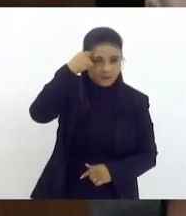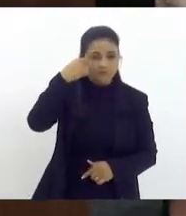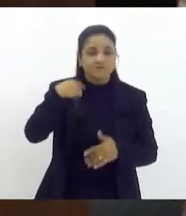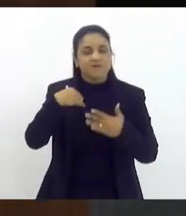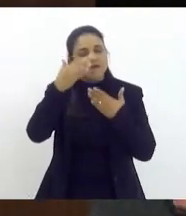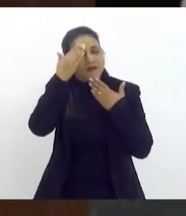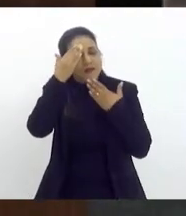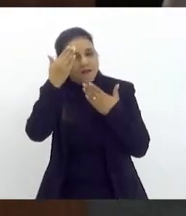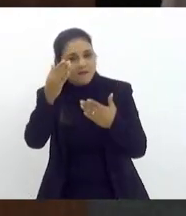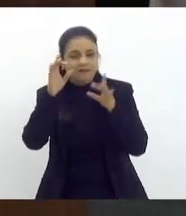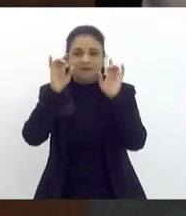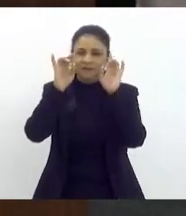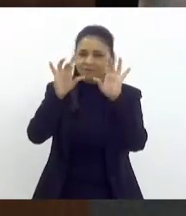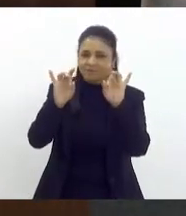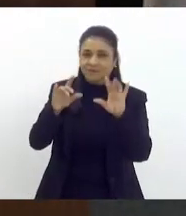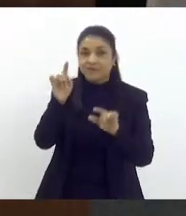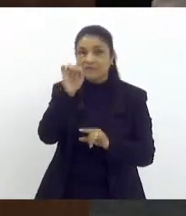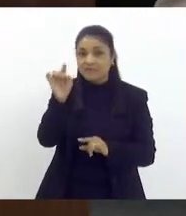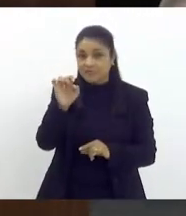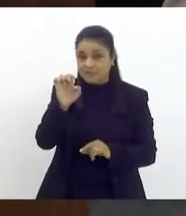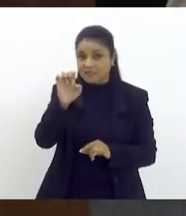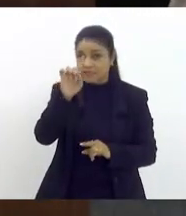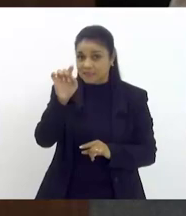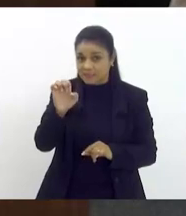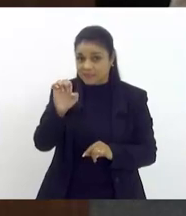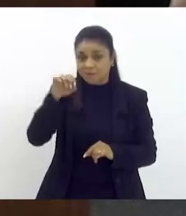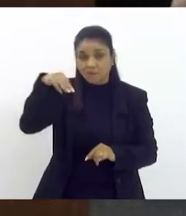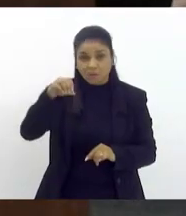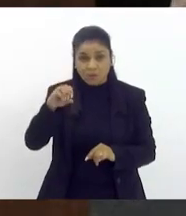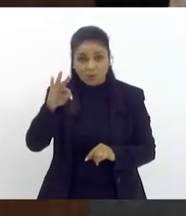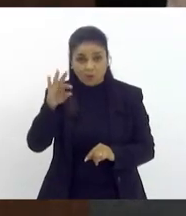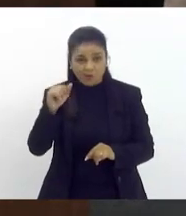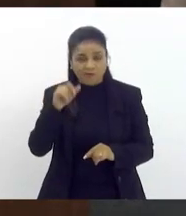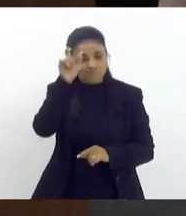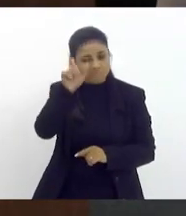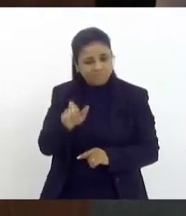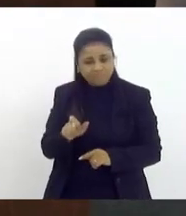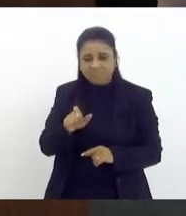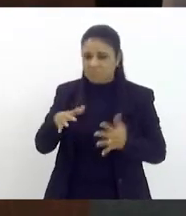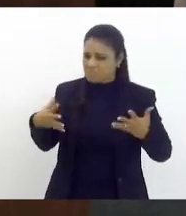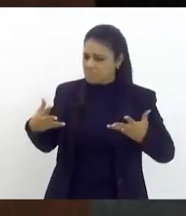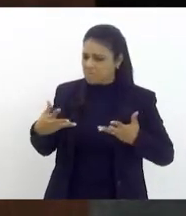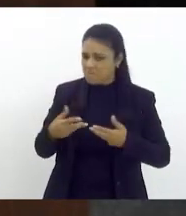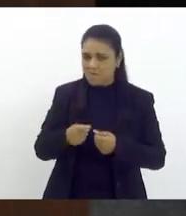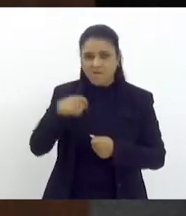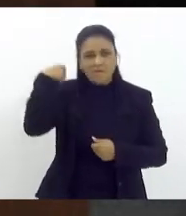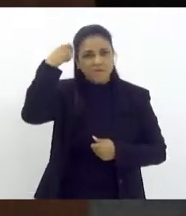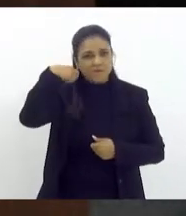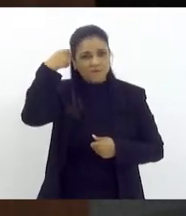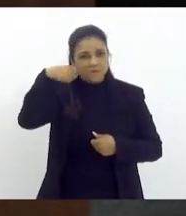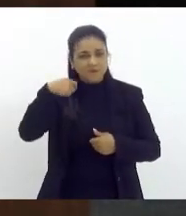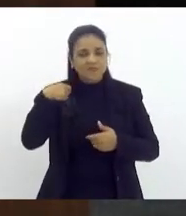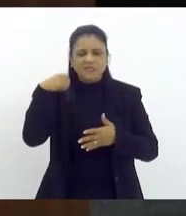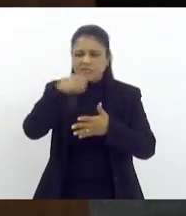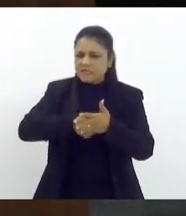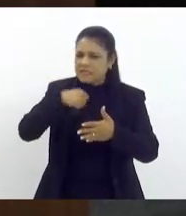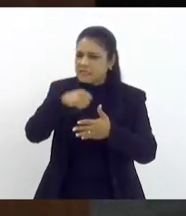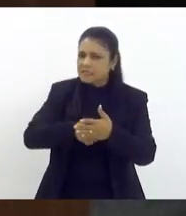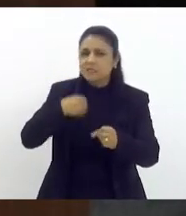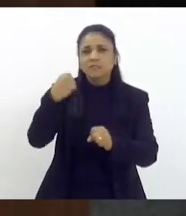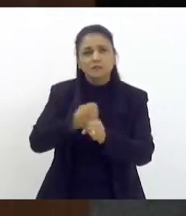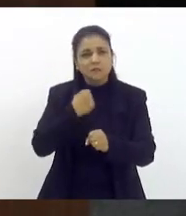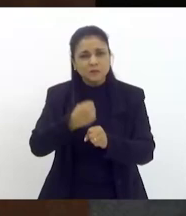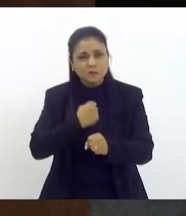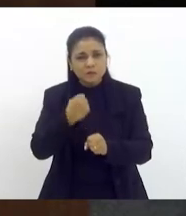Zezé Mota pela coragem de sendo uma atriz brilhante uma atriz negra ter por muitos anos resistido ao